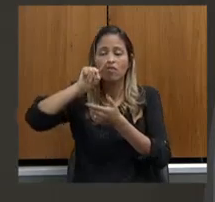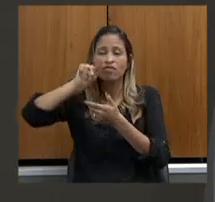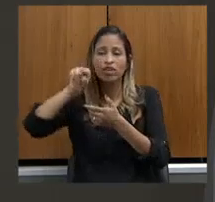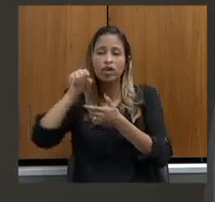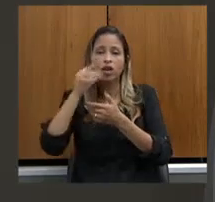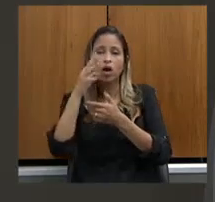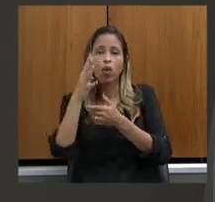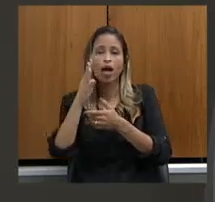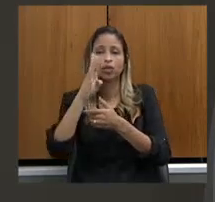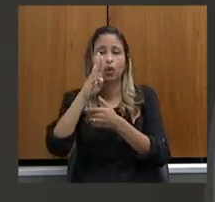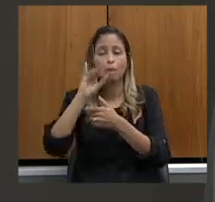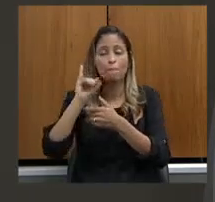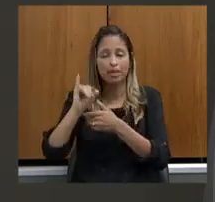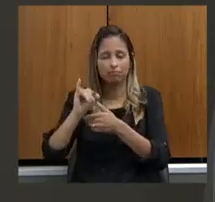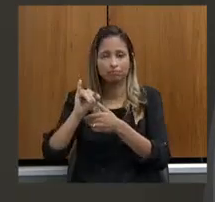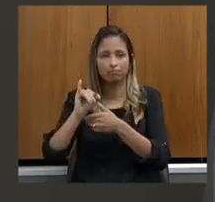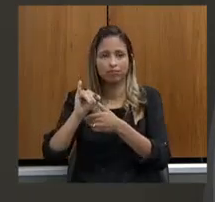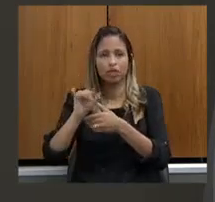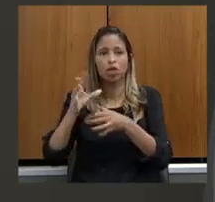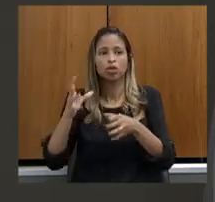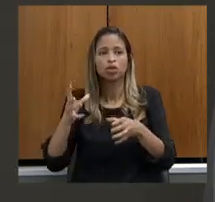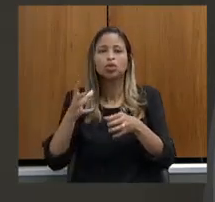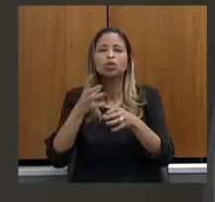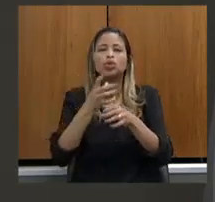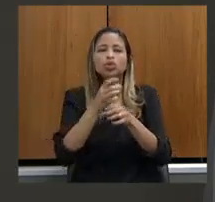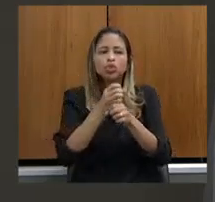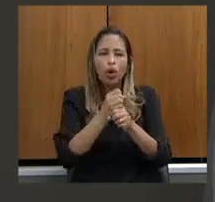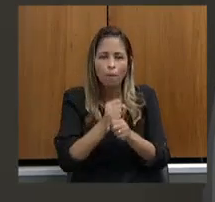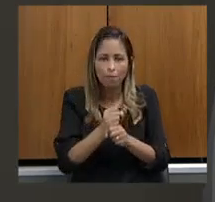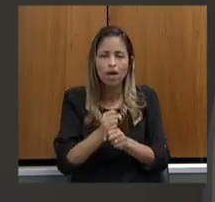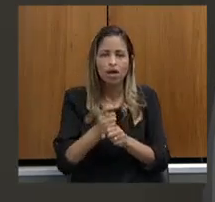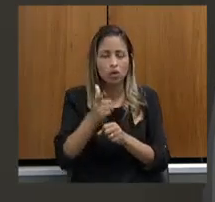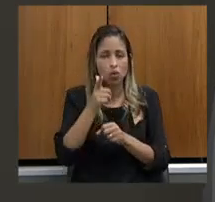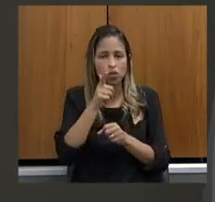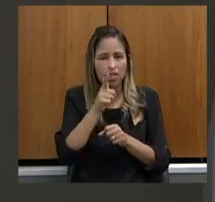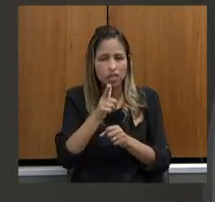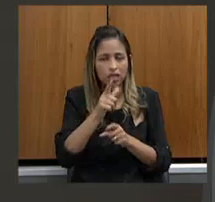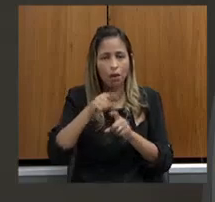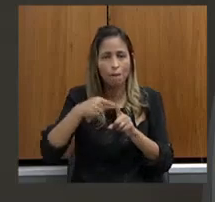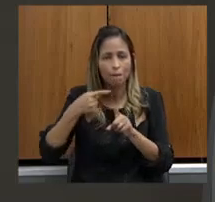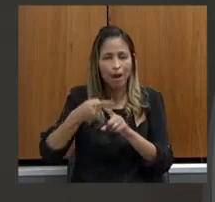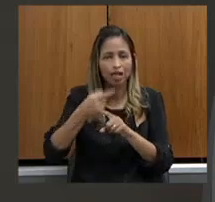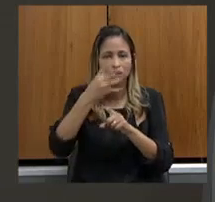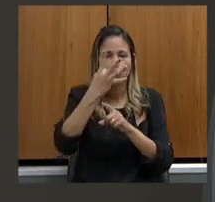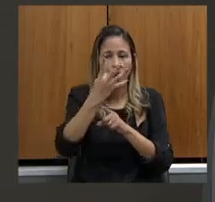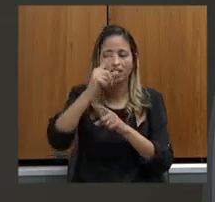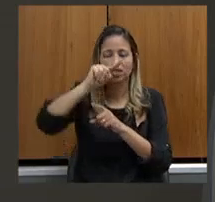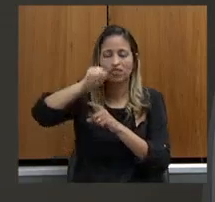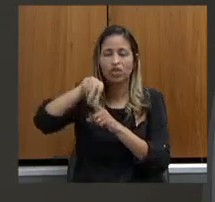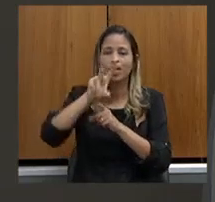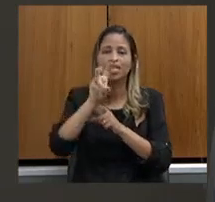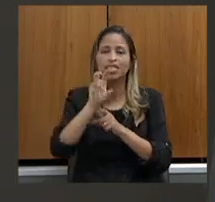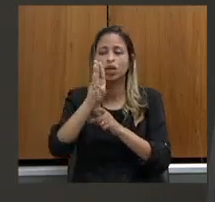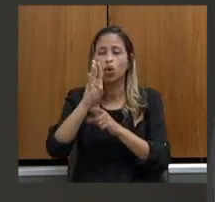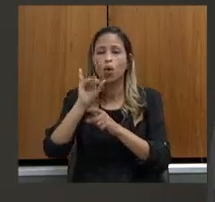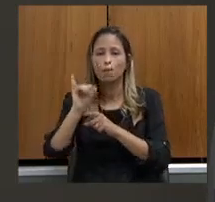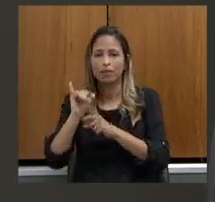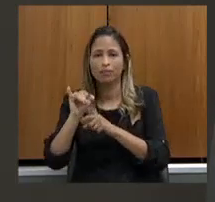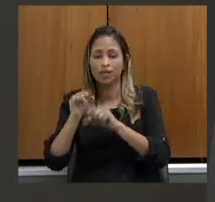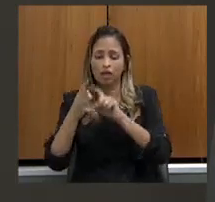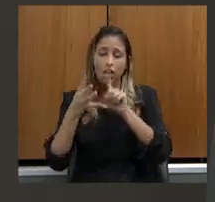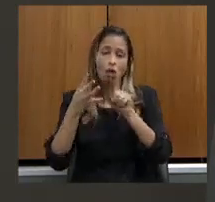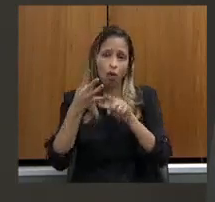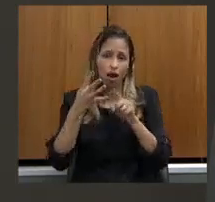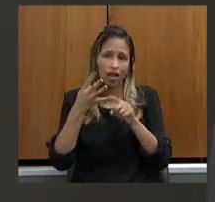incorporada ao orçamento do Estado somando aí um ganho Extraordinário de receitas de mais de 4,5 bilhões o quarto ponto